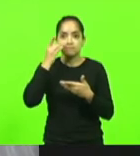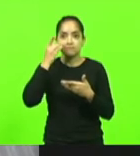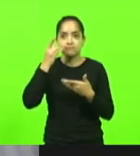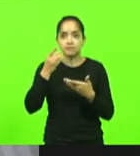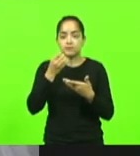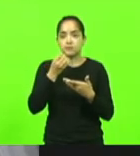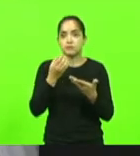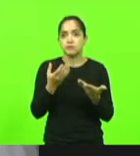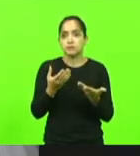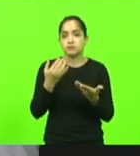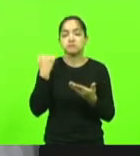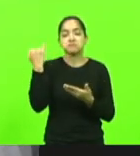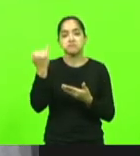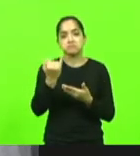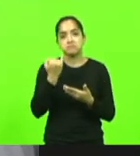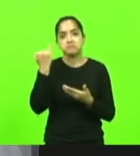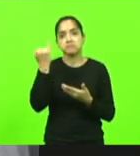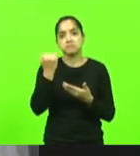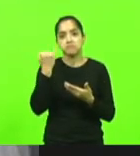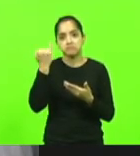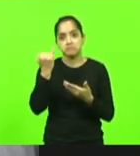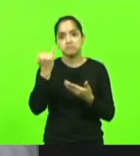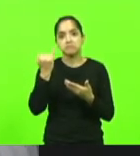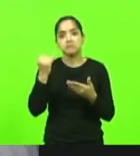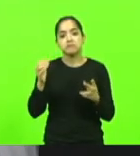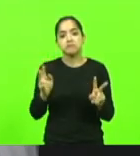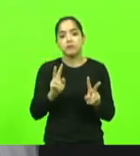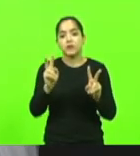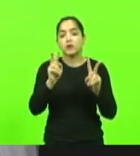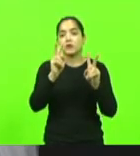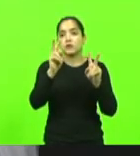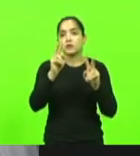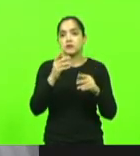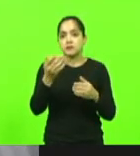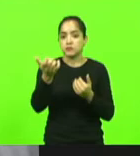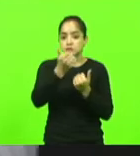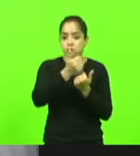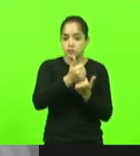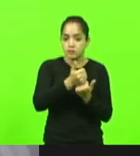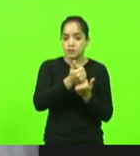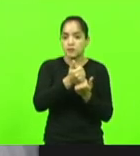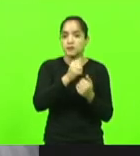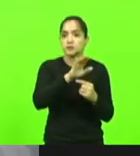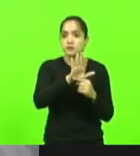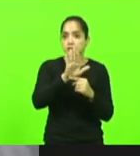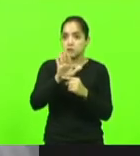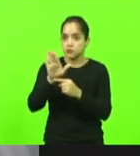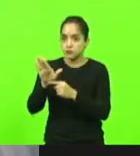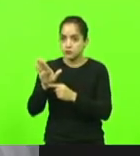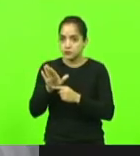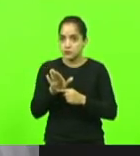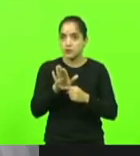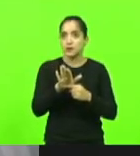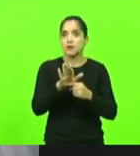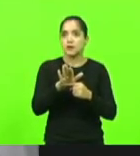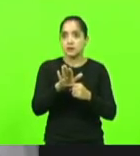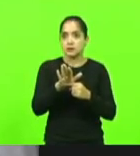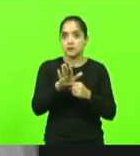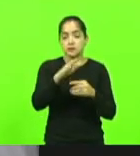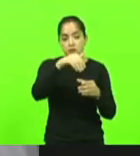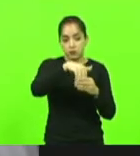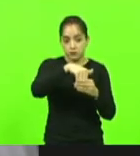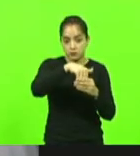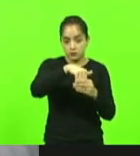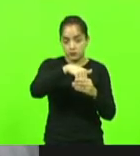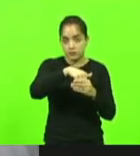muito, muito importante, né, de valorizar também os suplentes que contribuíram com seus votos para